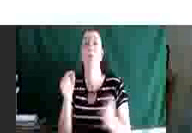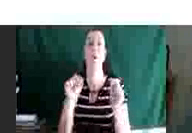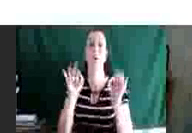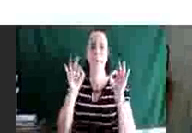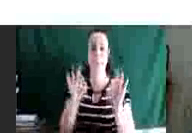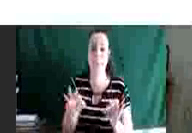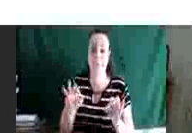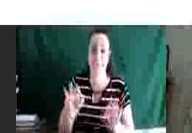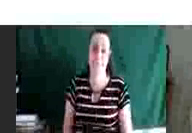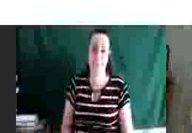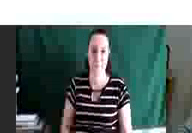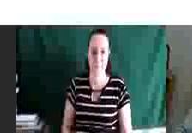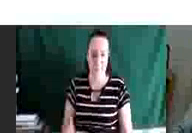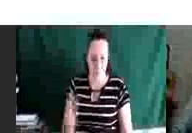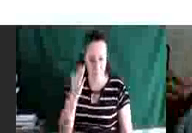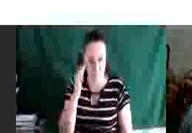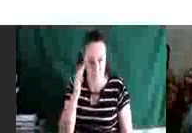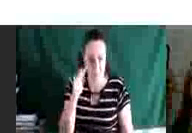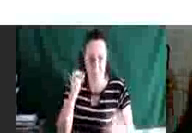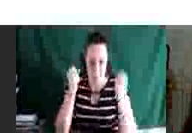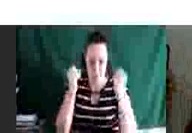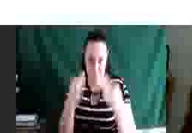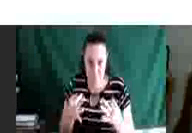Vamos ver agora aí?